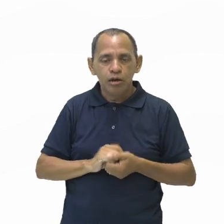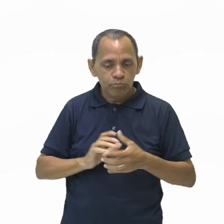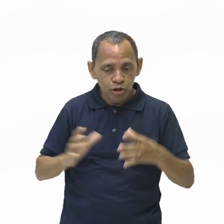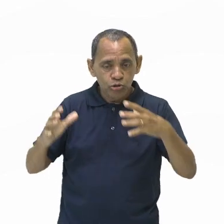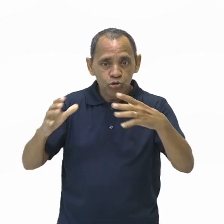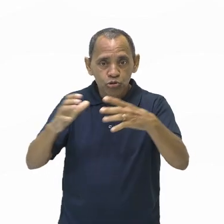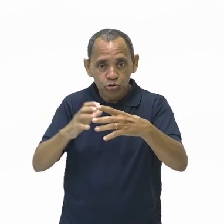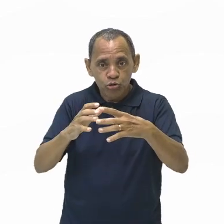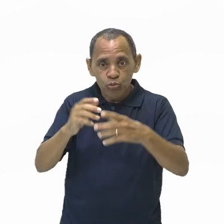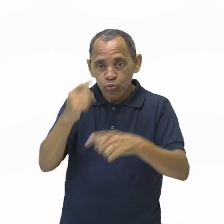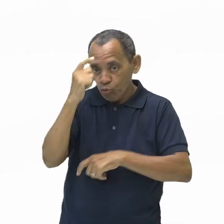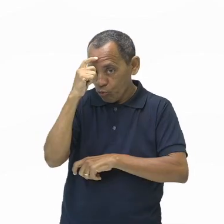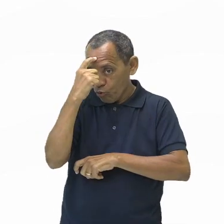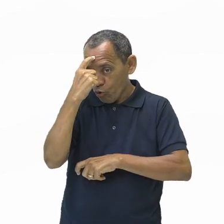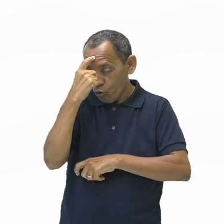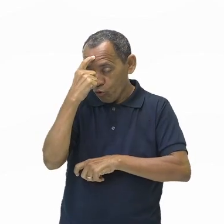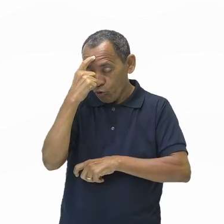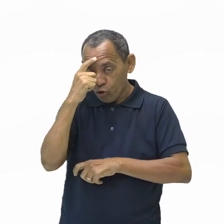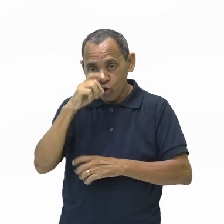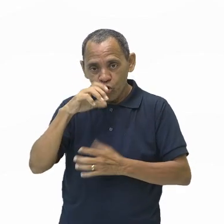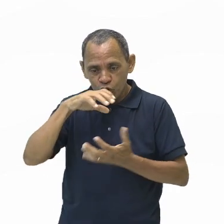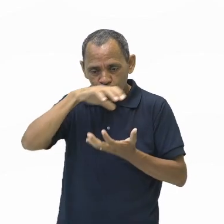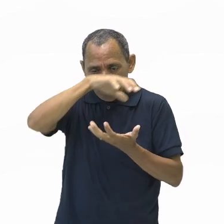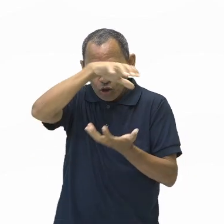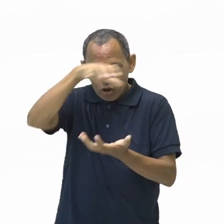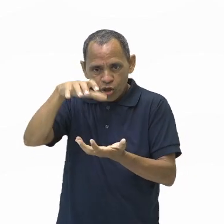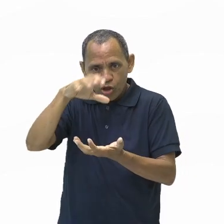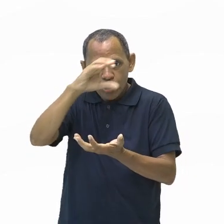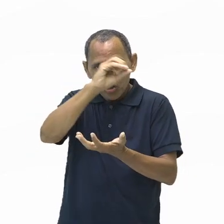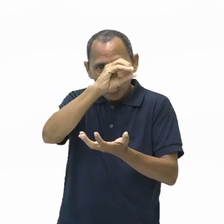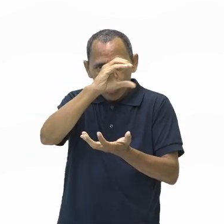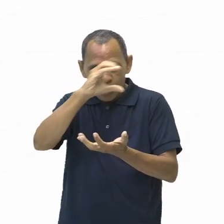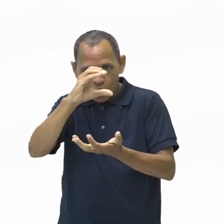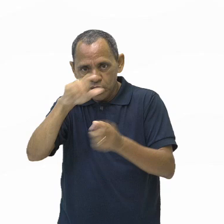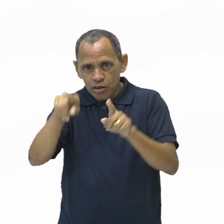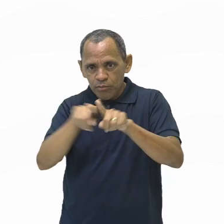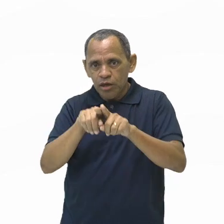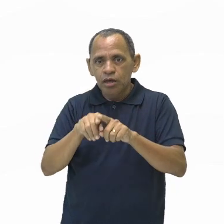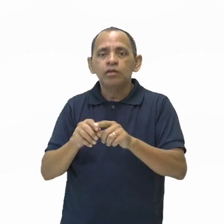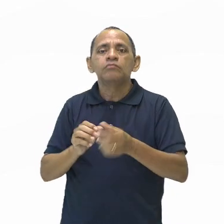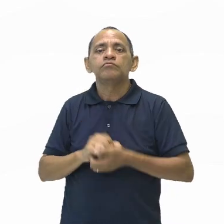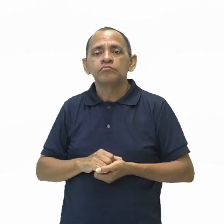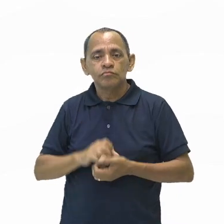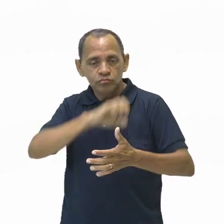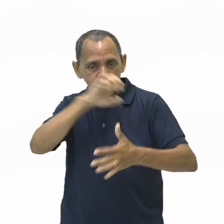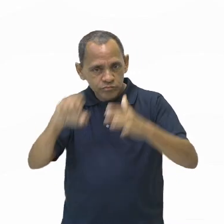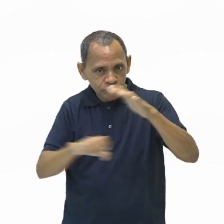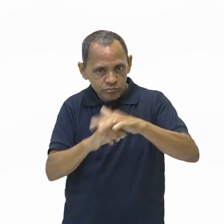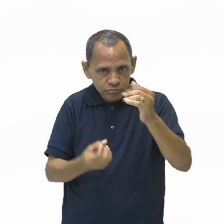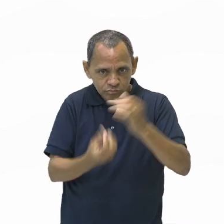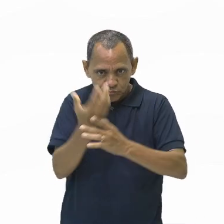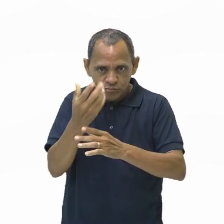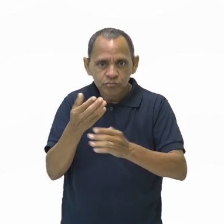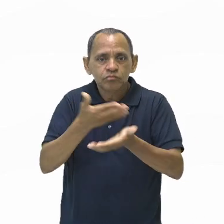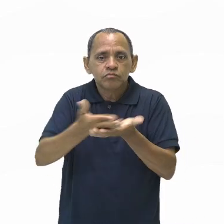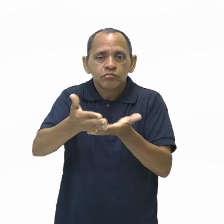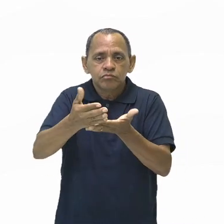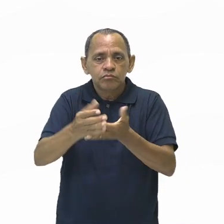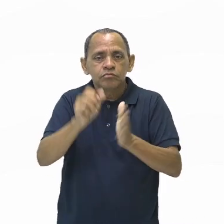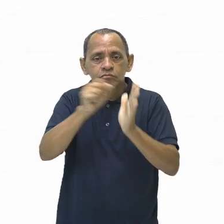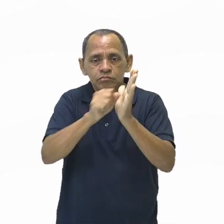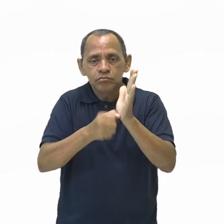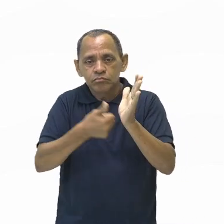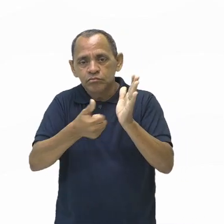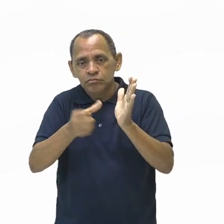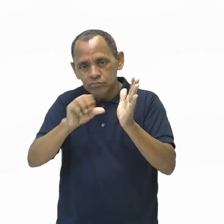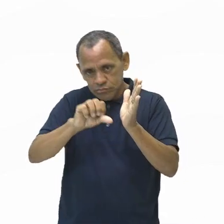Índias Ocidentais, uma empresa que foi criada no comecinho ali do século XVII pela